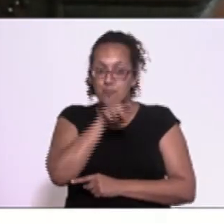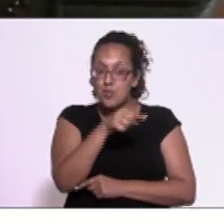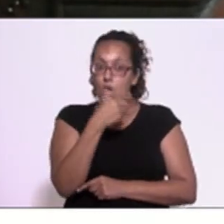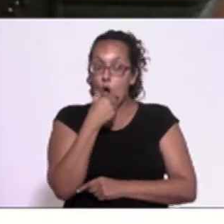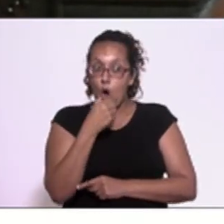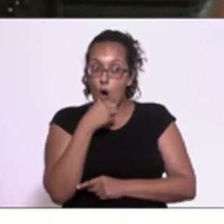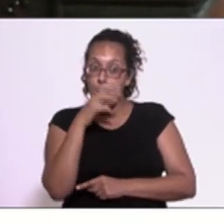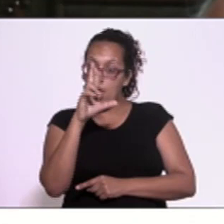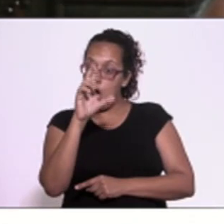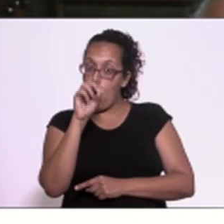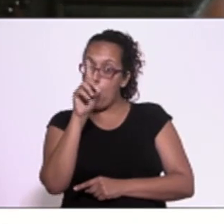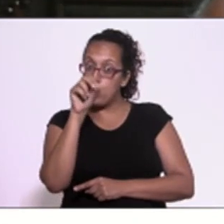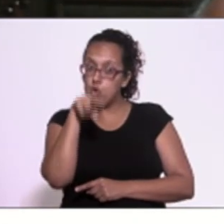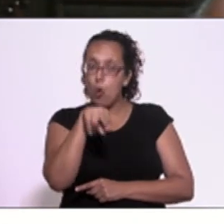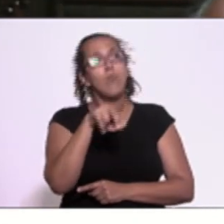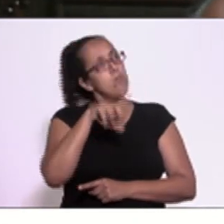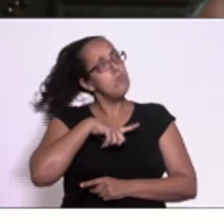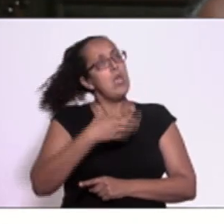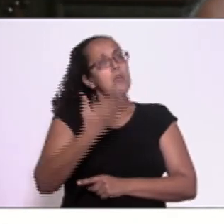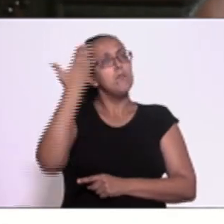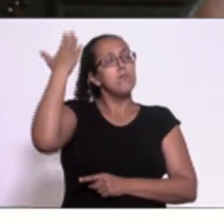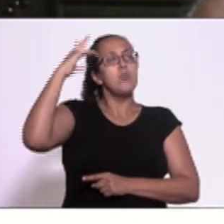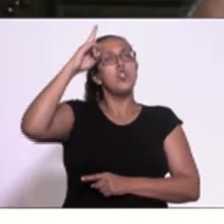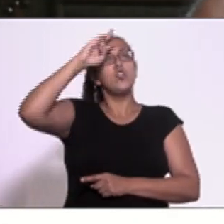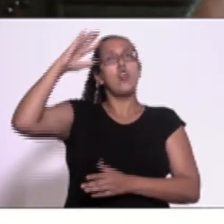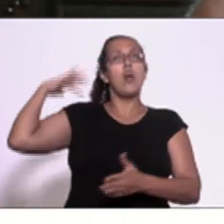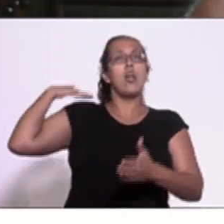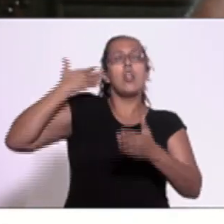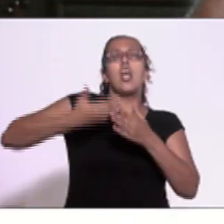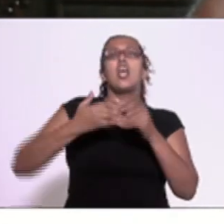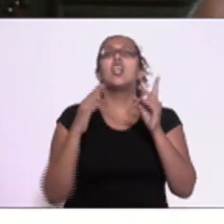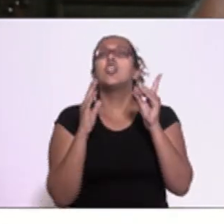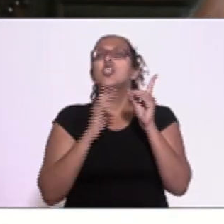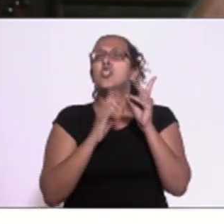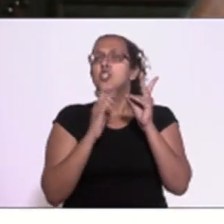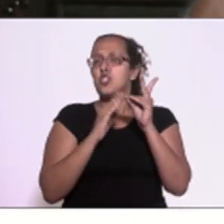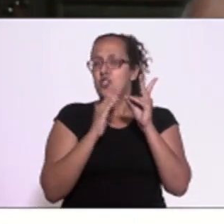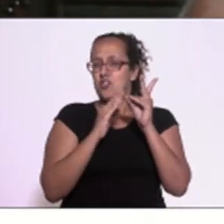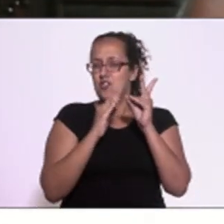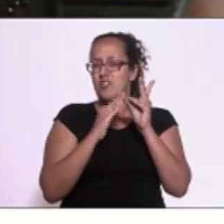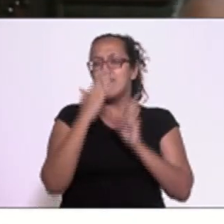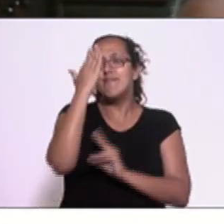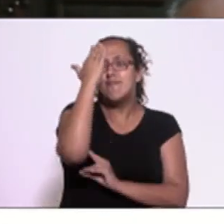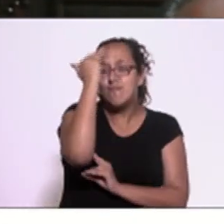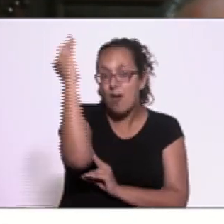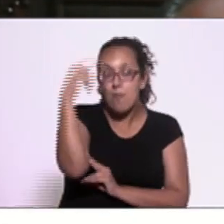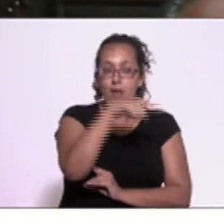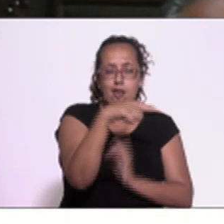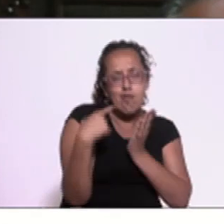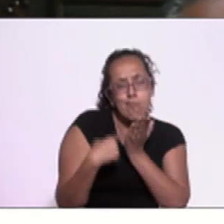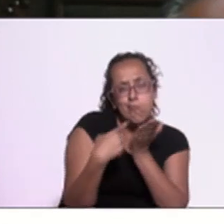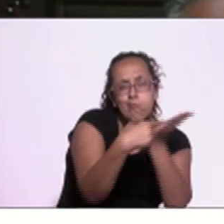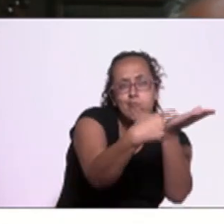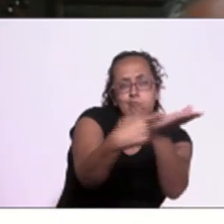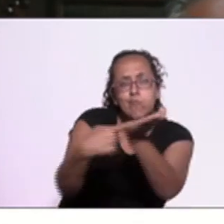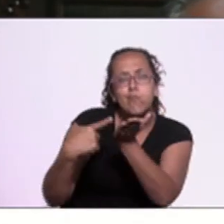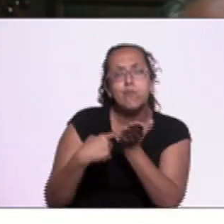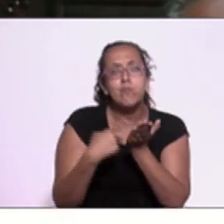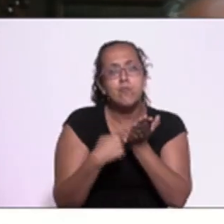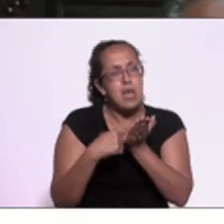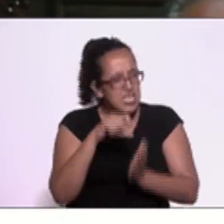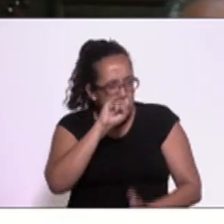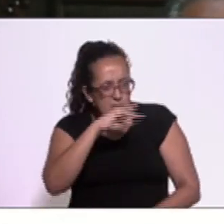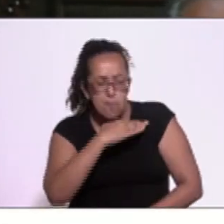sangue indígena e ficou famoso pelo princípio adotado no trato com os índios: morrer se